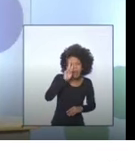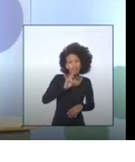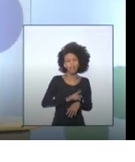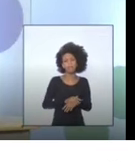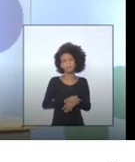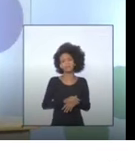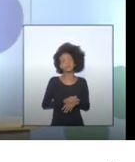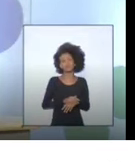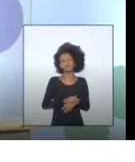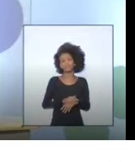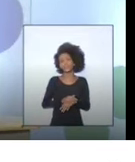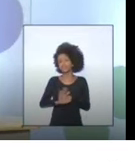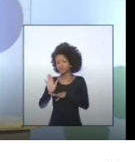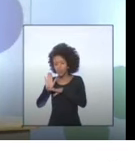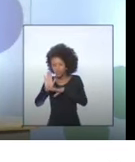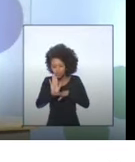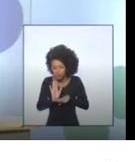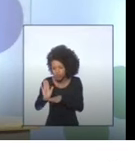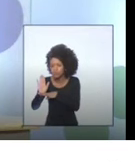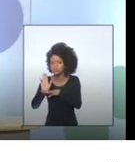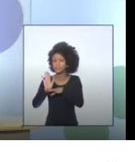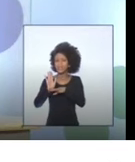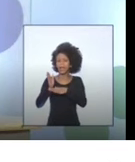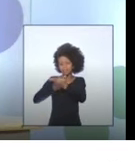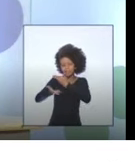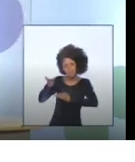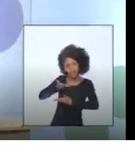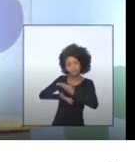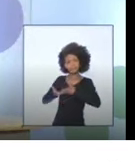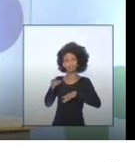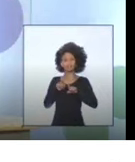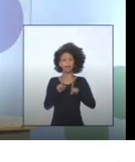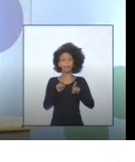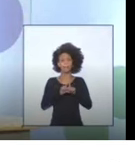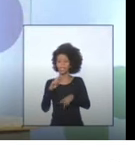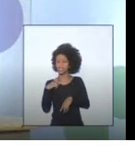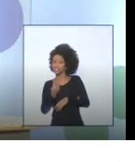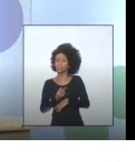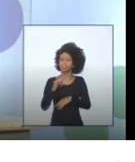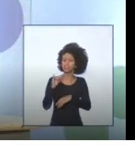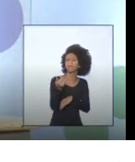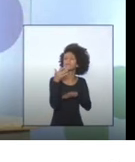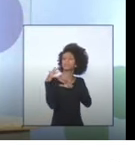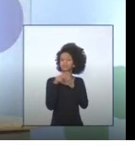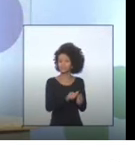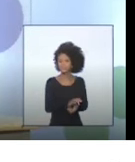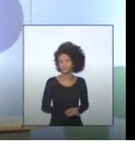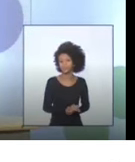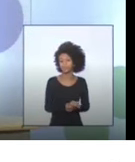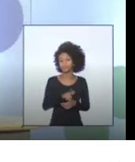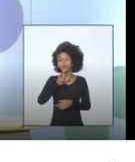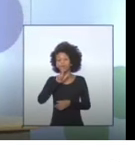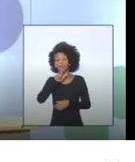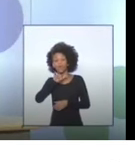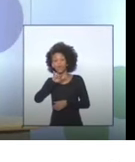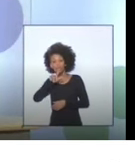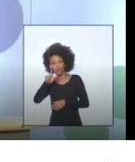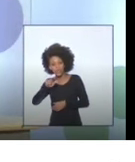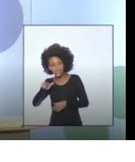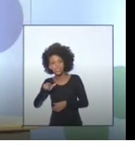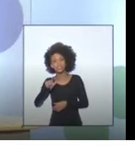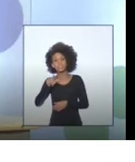então, colaborativo, de muita interação e que a gente pode aproveitar ao máximo. O Luiz Eduardo coloca assim, quando